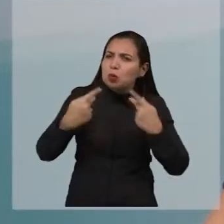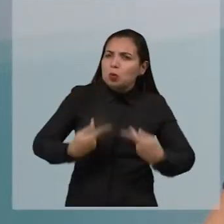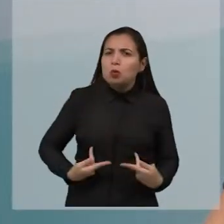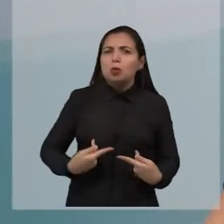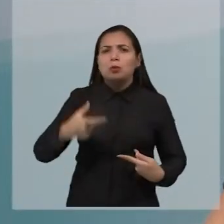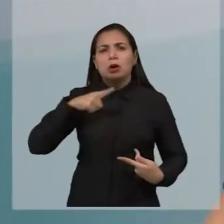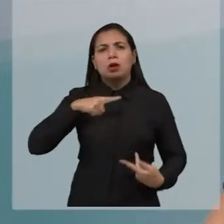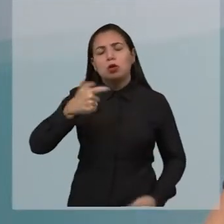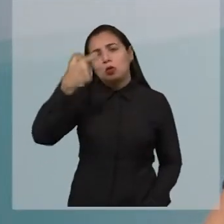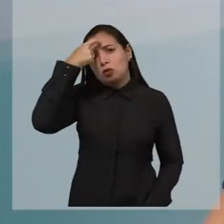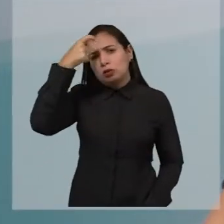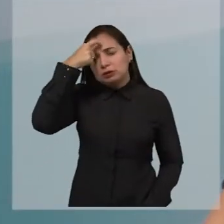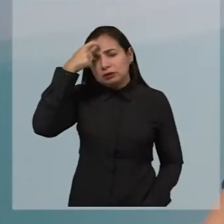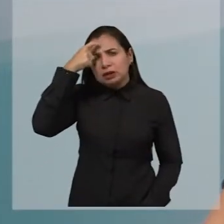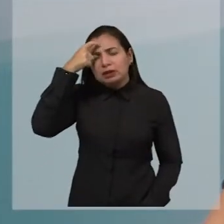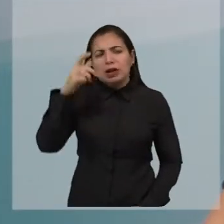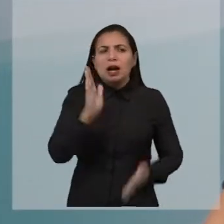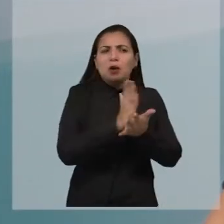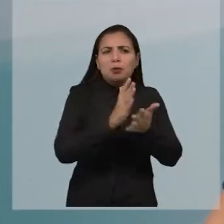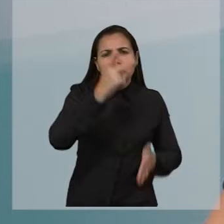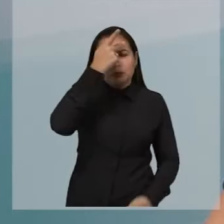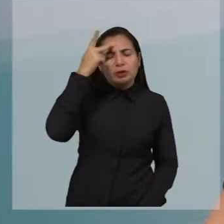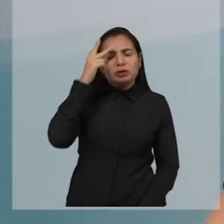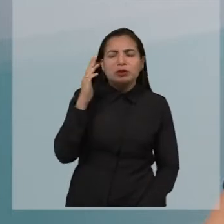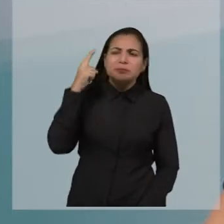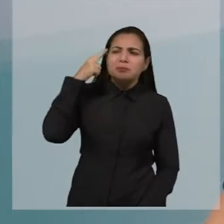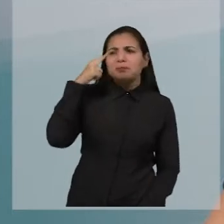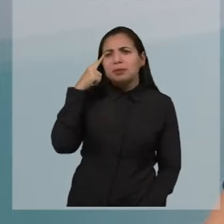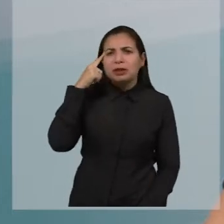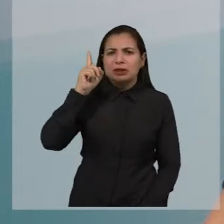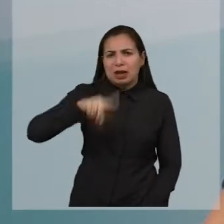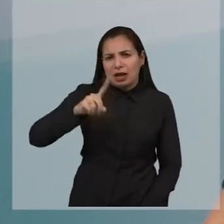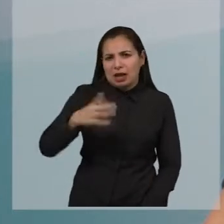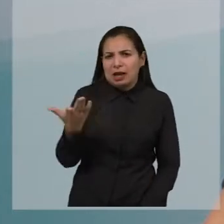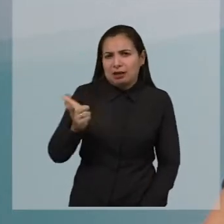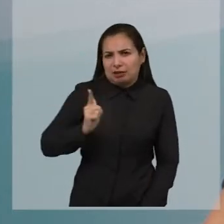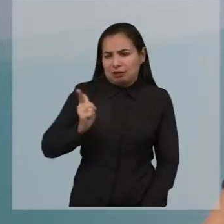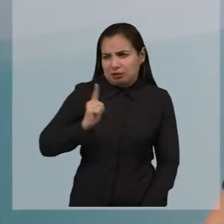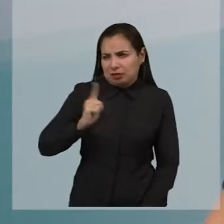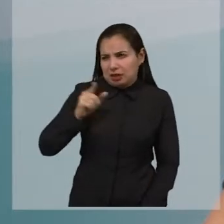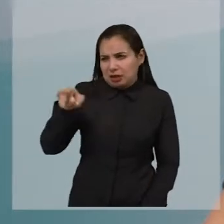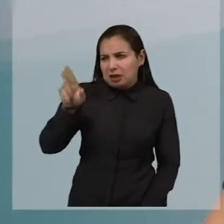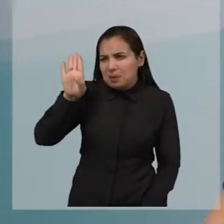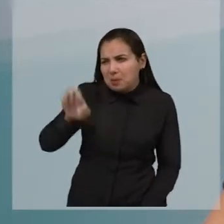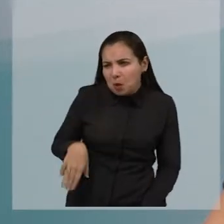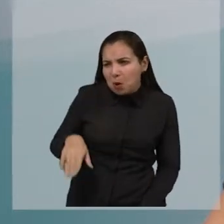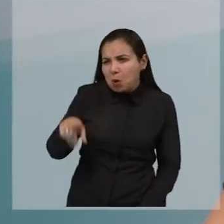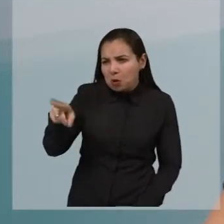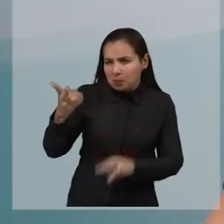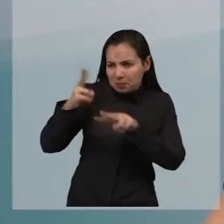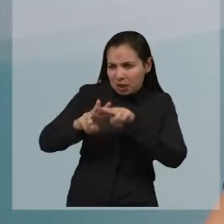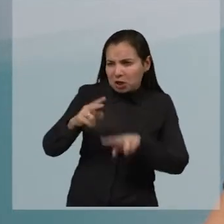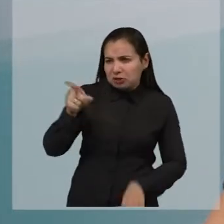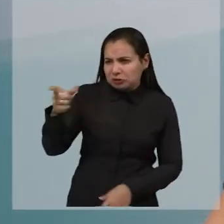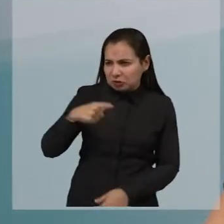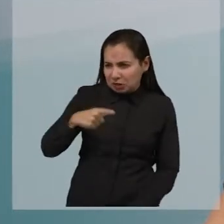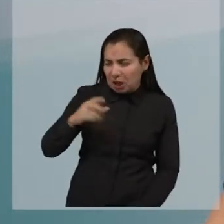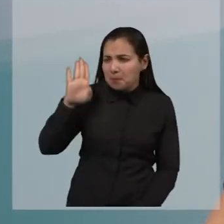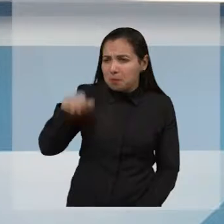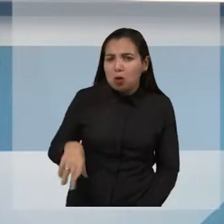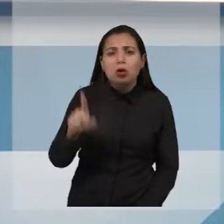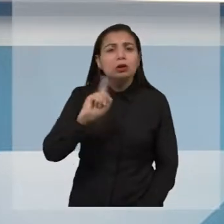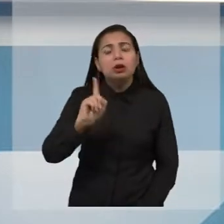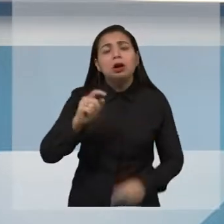muito significativa, imagina logo que para tratar bandido como bonzinho, como coitadinho. E não é isso. Não.